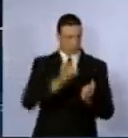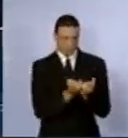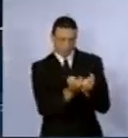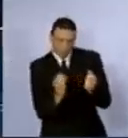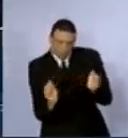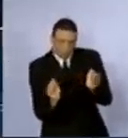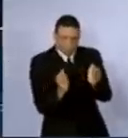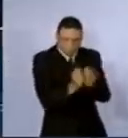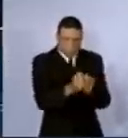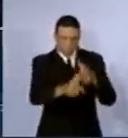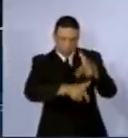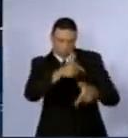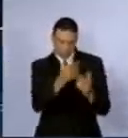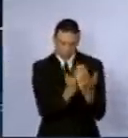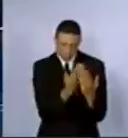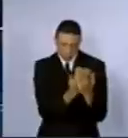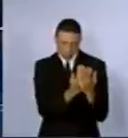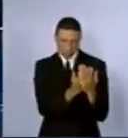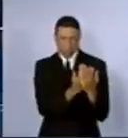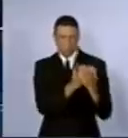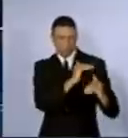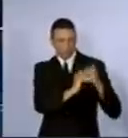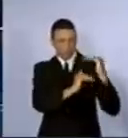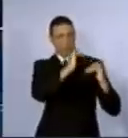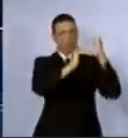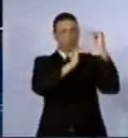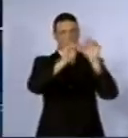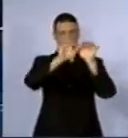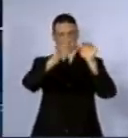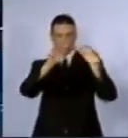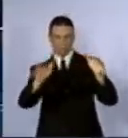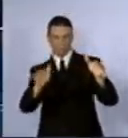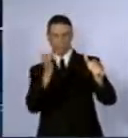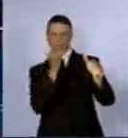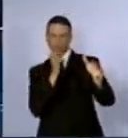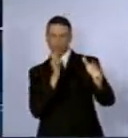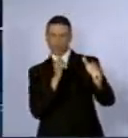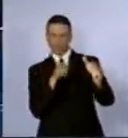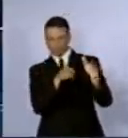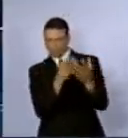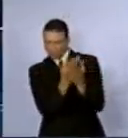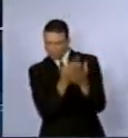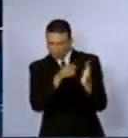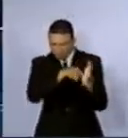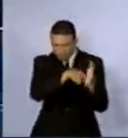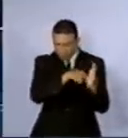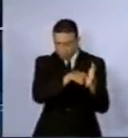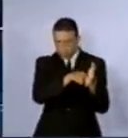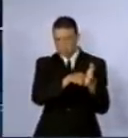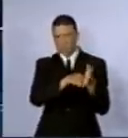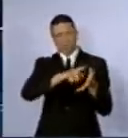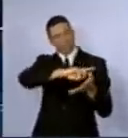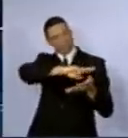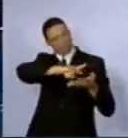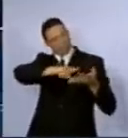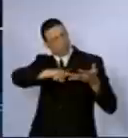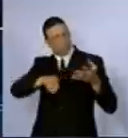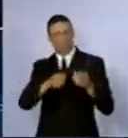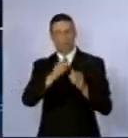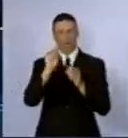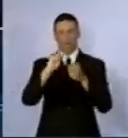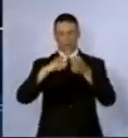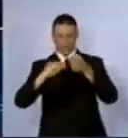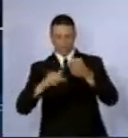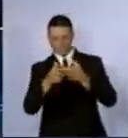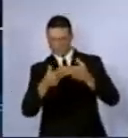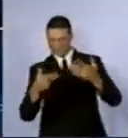desenvolver ou pesquisar os estudos sobre o CEM, o campo eletromagnético. Nós temos uma bibliografia de mais de 2.300 artigos e